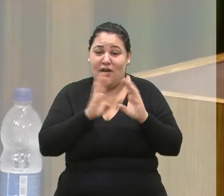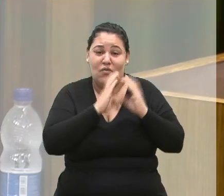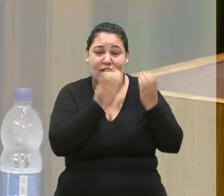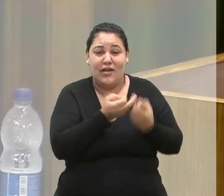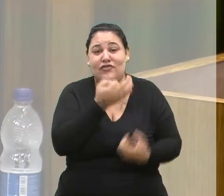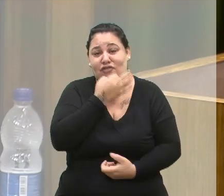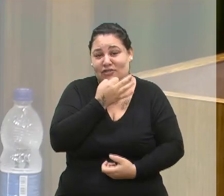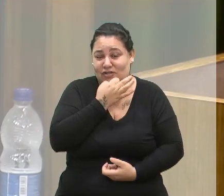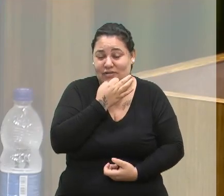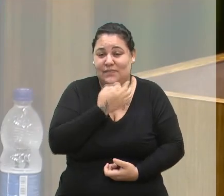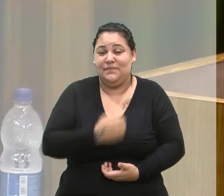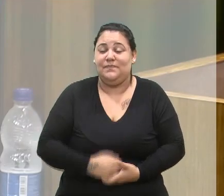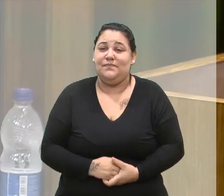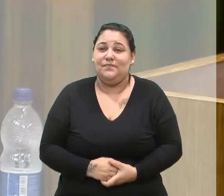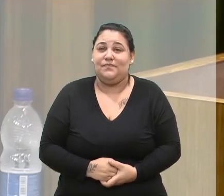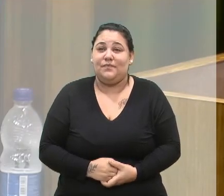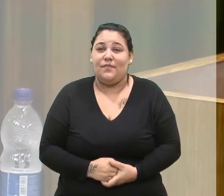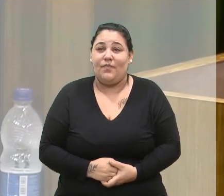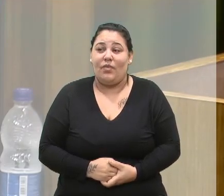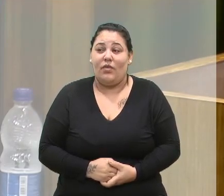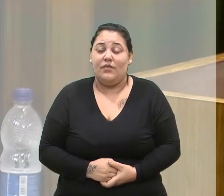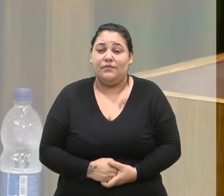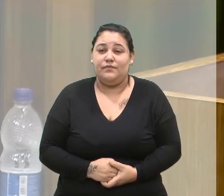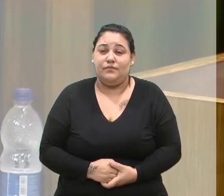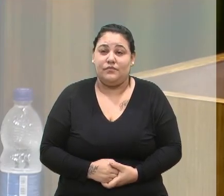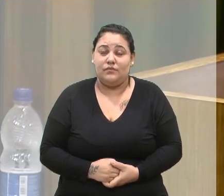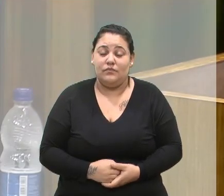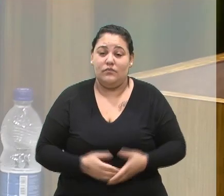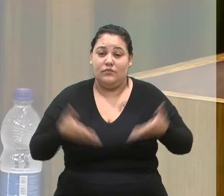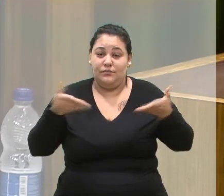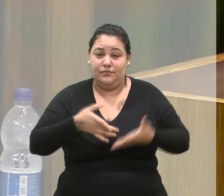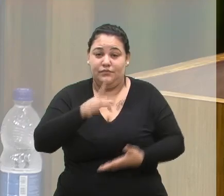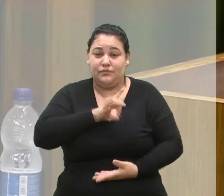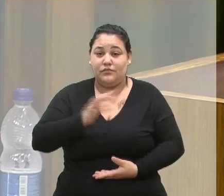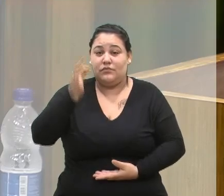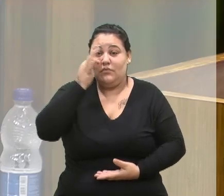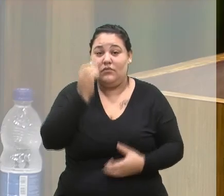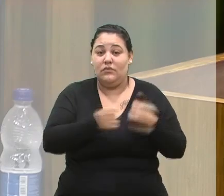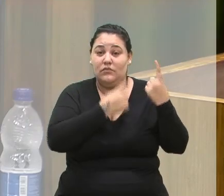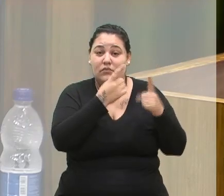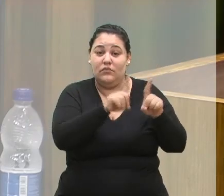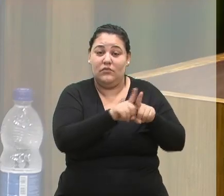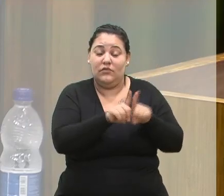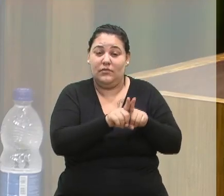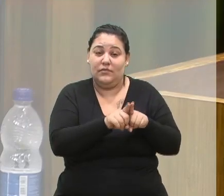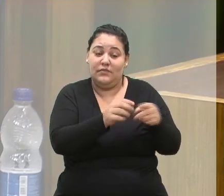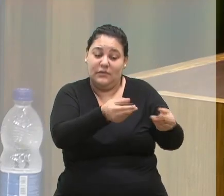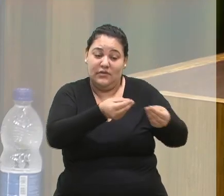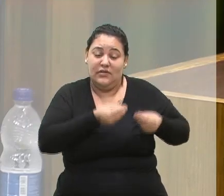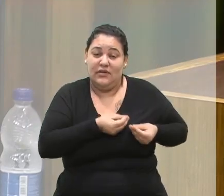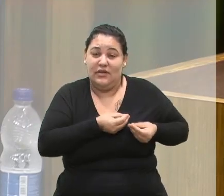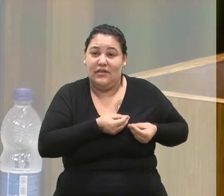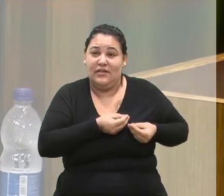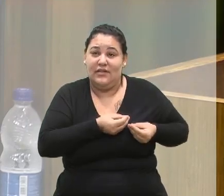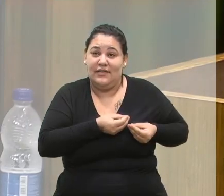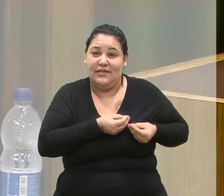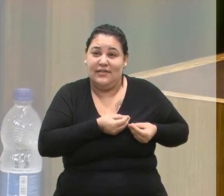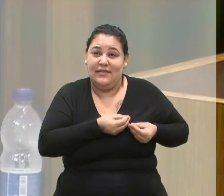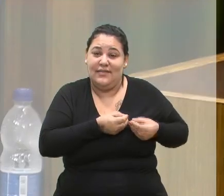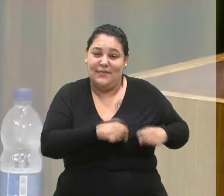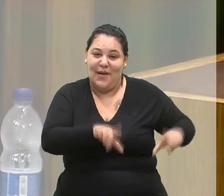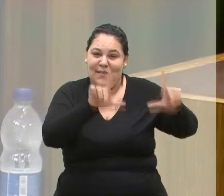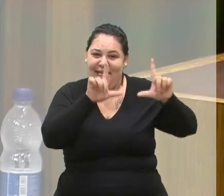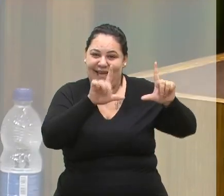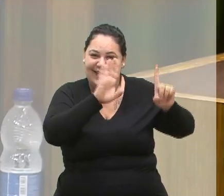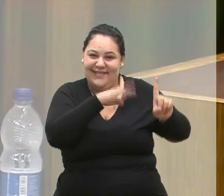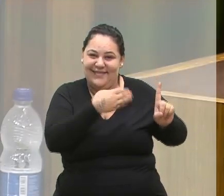Sul. Hoje, estiveram presentes alguns deles aqui e me trouxeram uma placa de homenagem. Vereador Camilo,